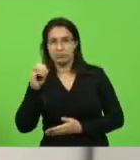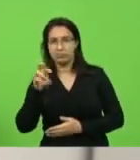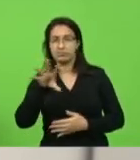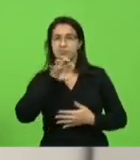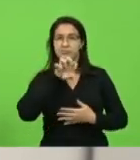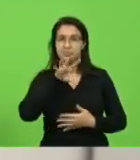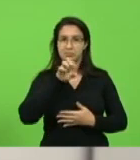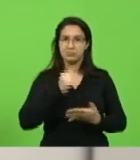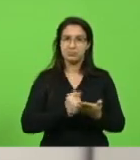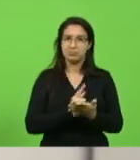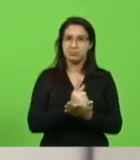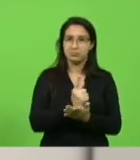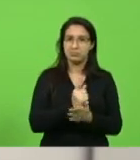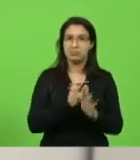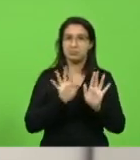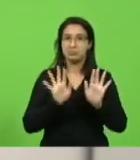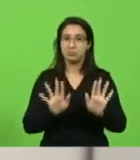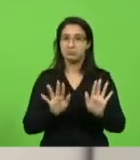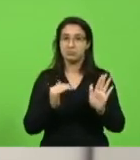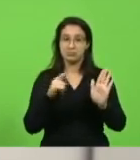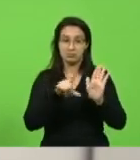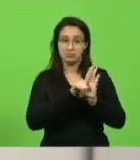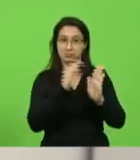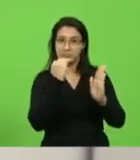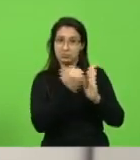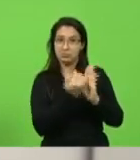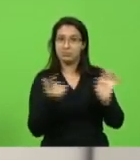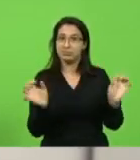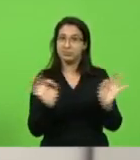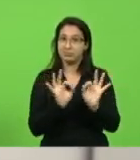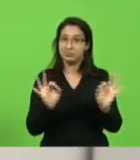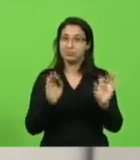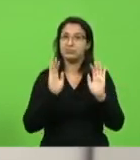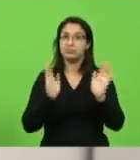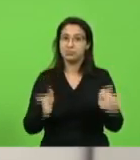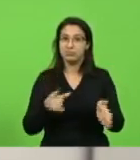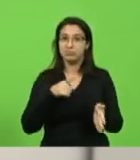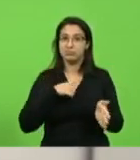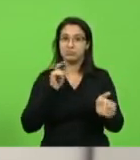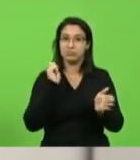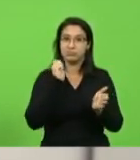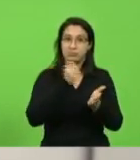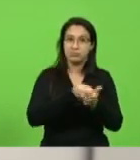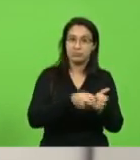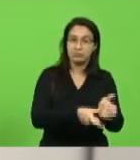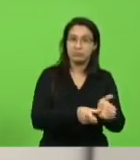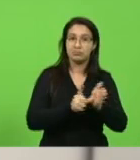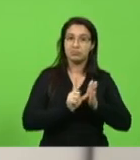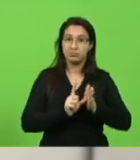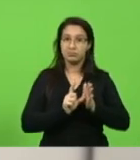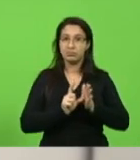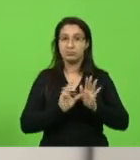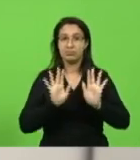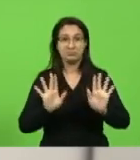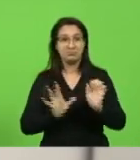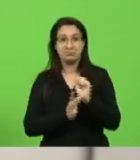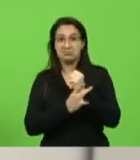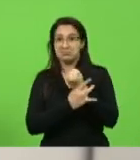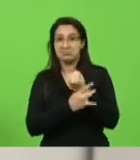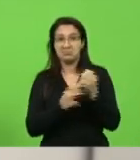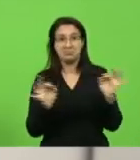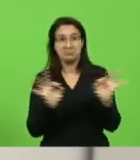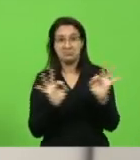qualquer justificativa legal, já previa o pagamento antecipado sem qualquer prestação de garantia ao